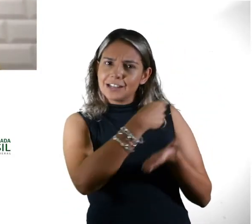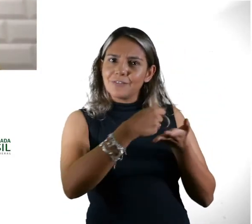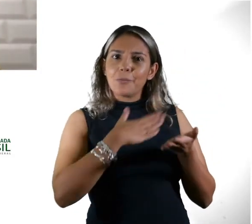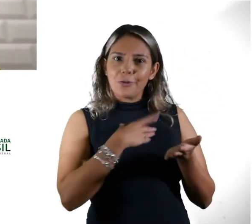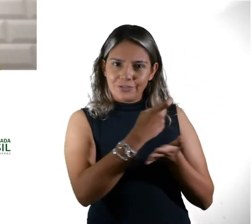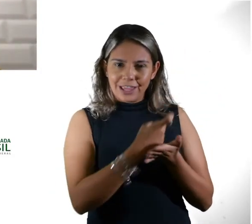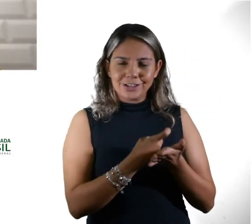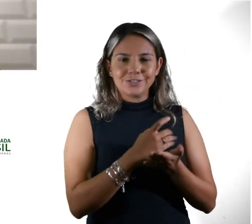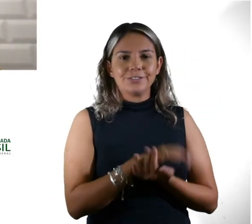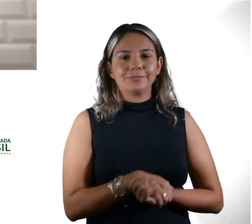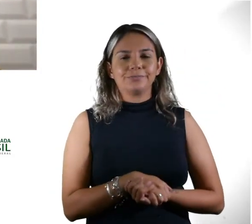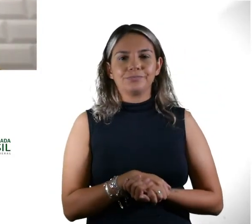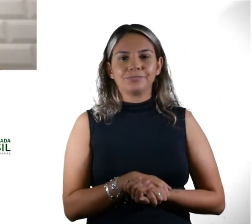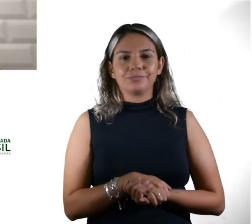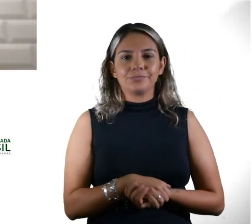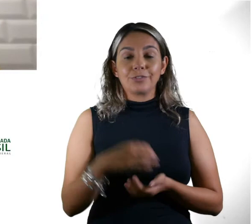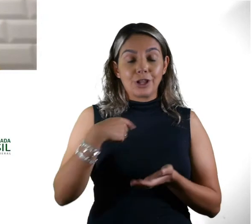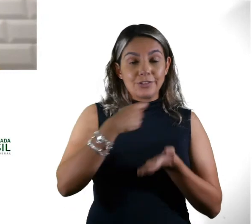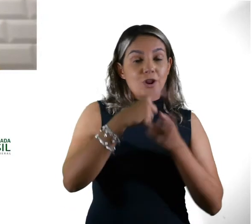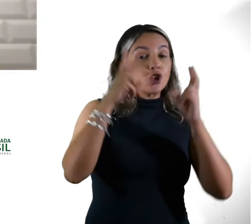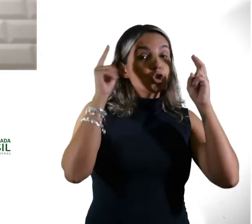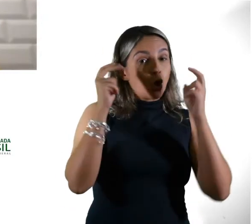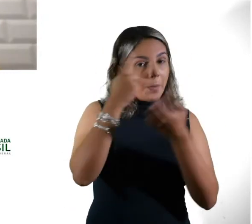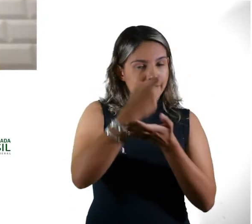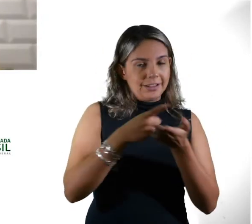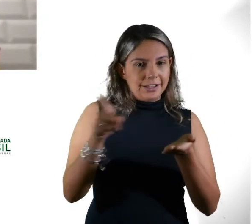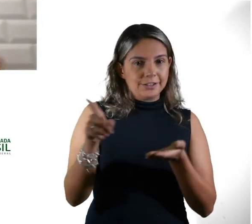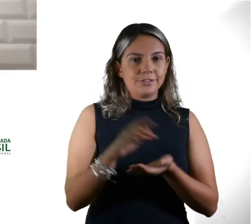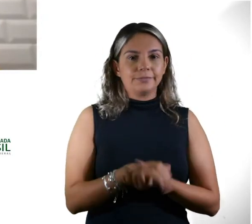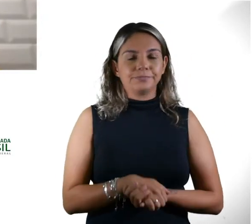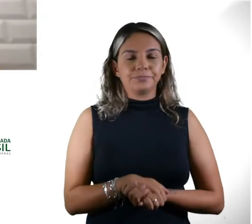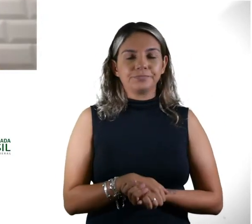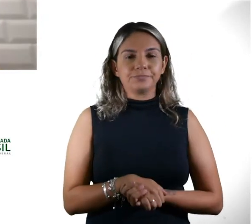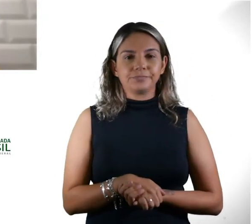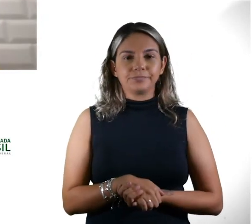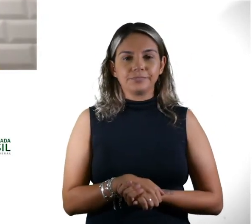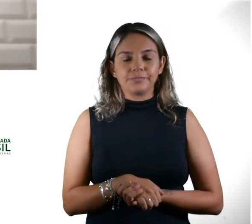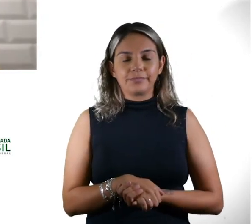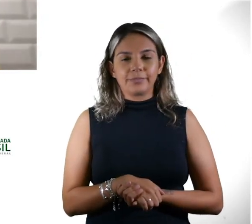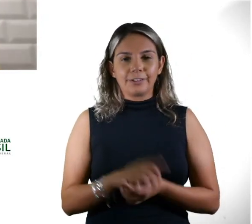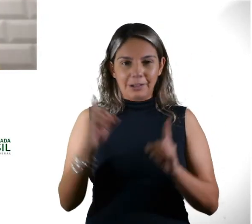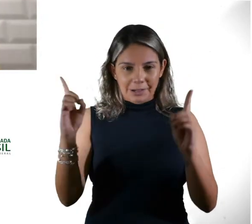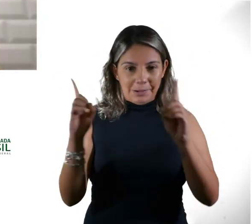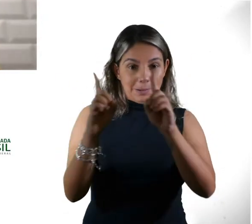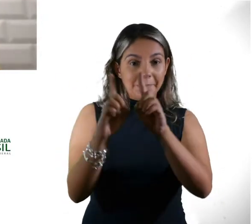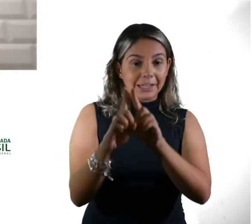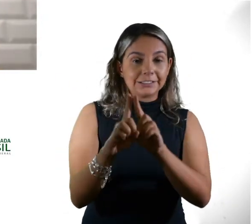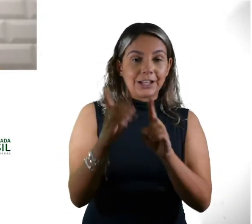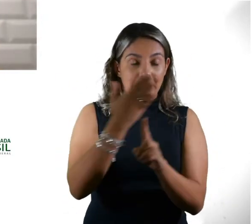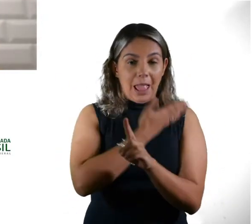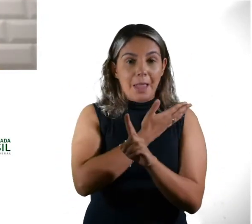maiores que a tua, barbas realmente